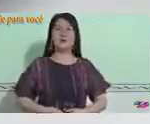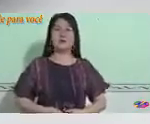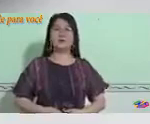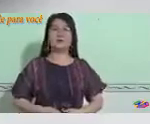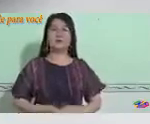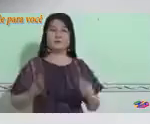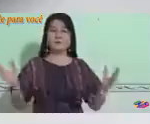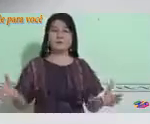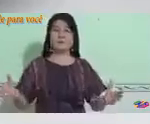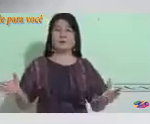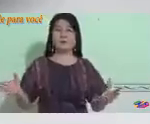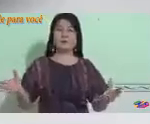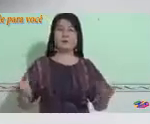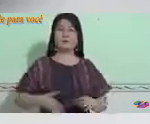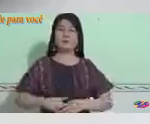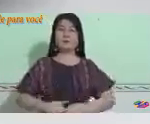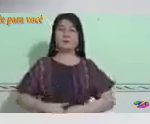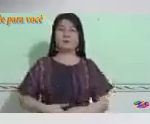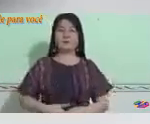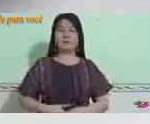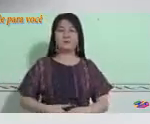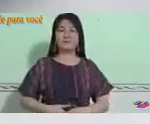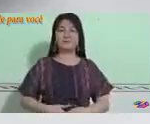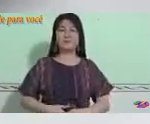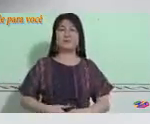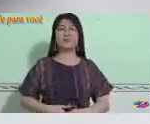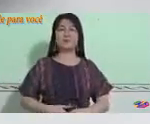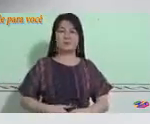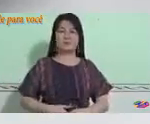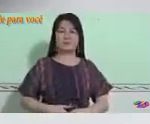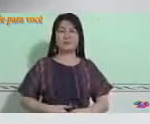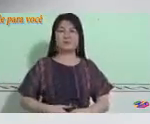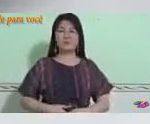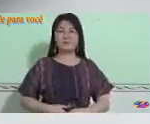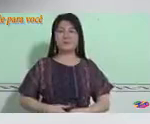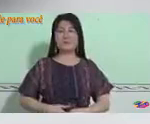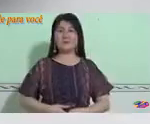na composição, que ajuda a combater as micoses.